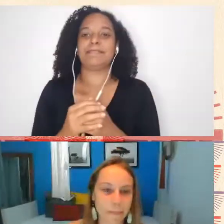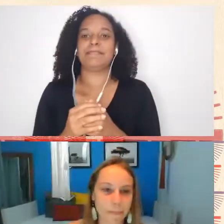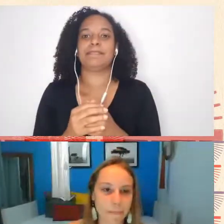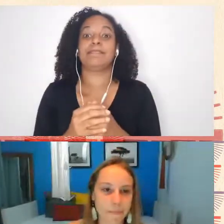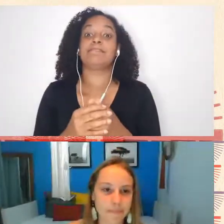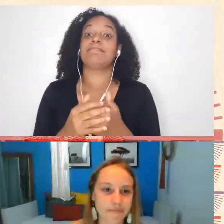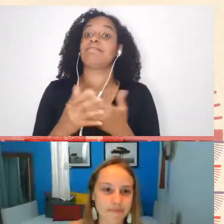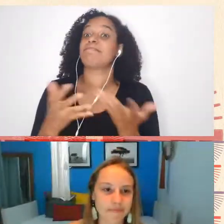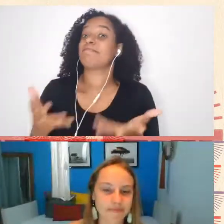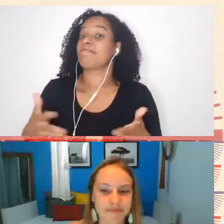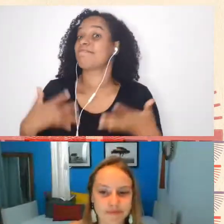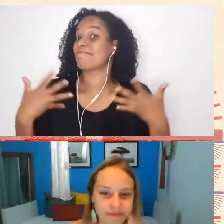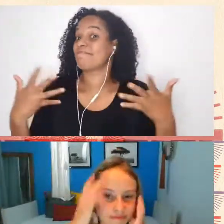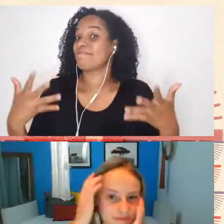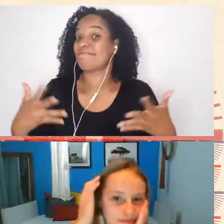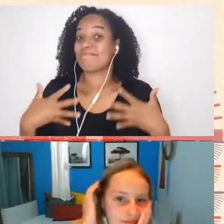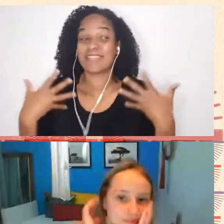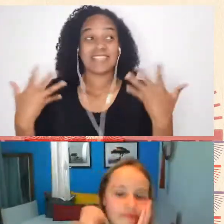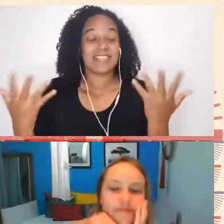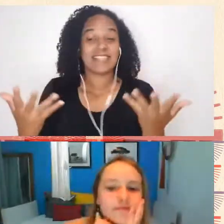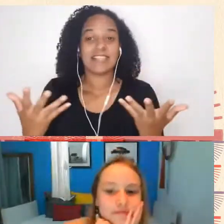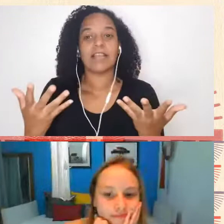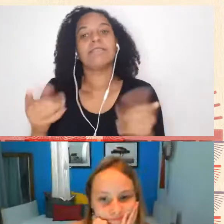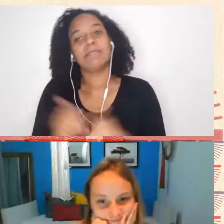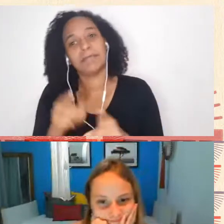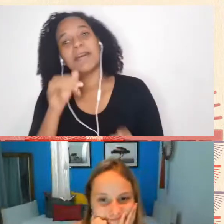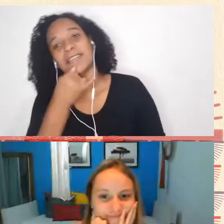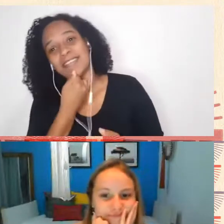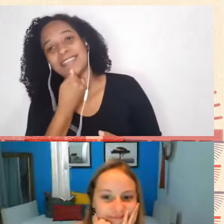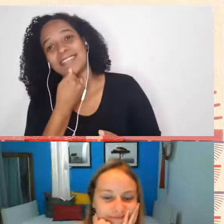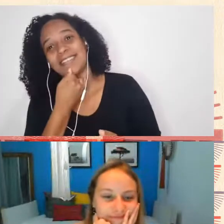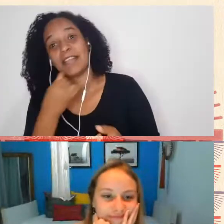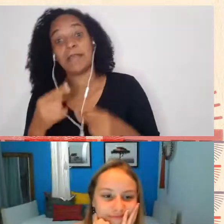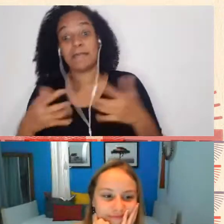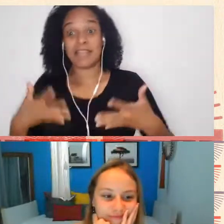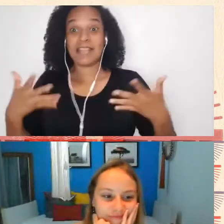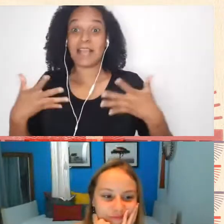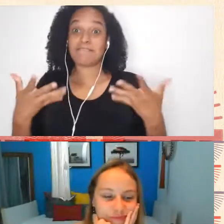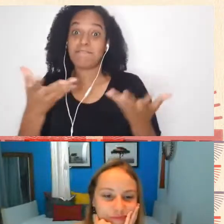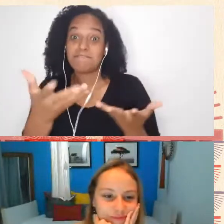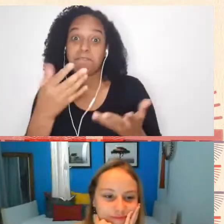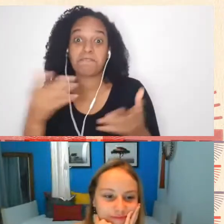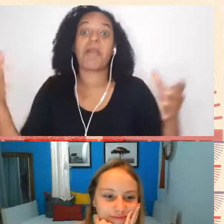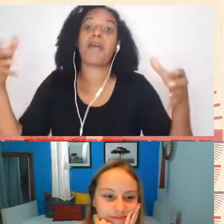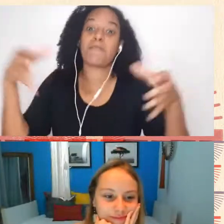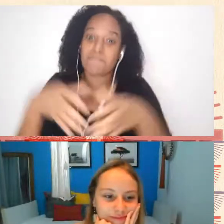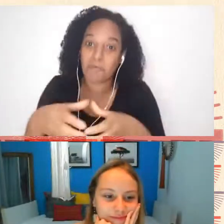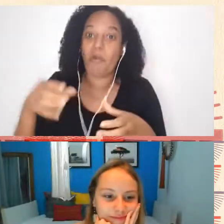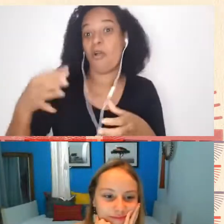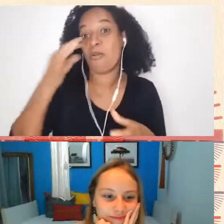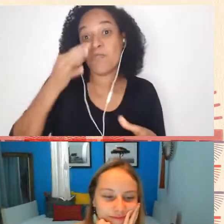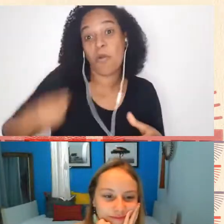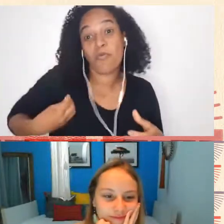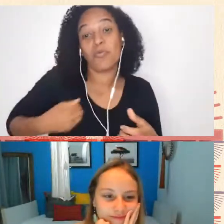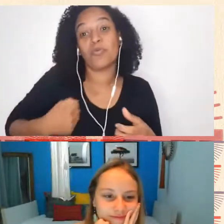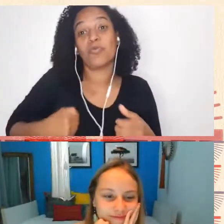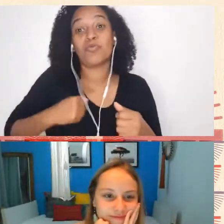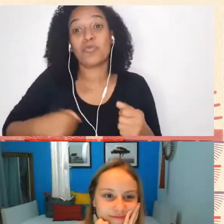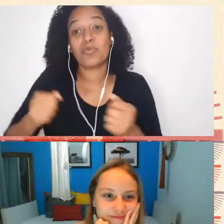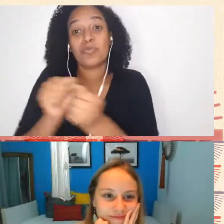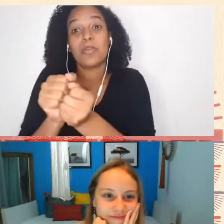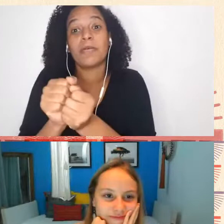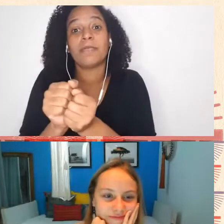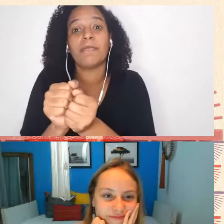alegria imensa, é uma alegria e uma tristeza, porque é uma alegria imensa que vocês estão aqui com a gente, mas é uma tristeza porque vocês